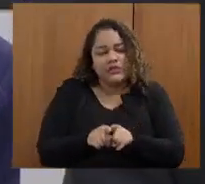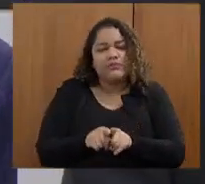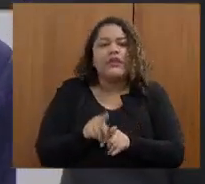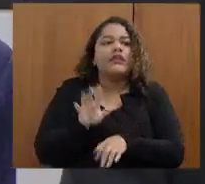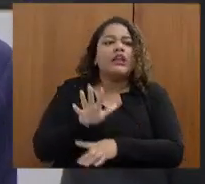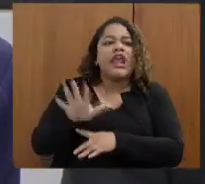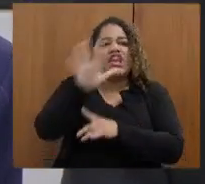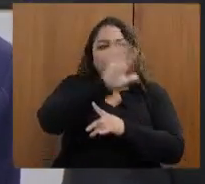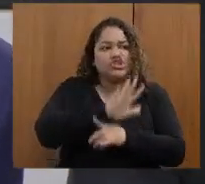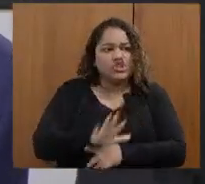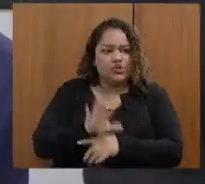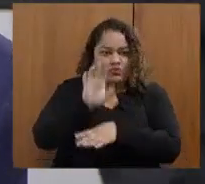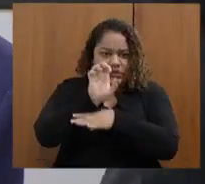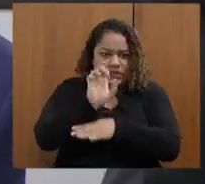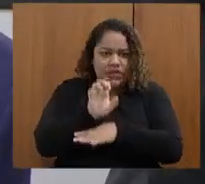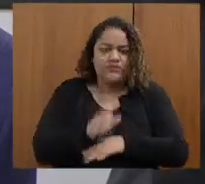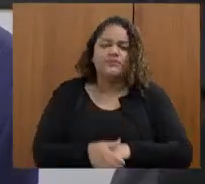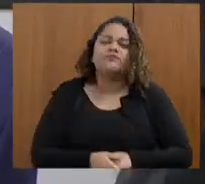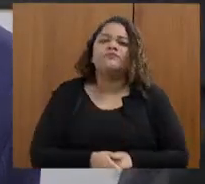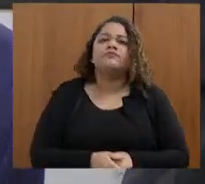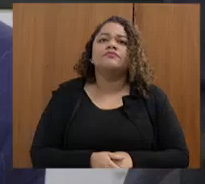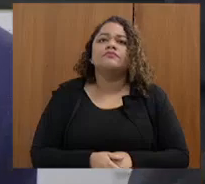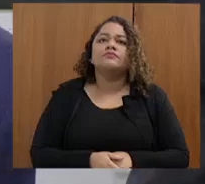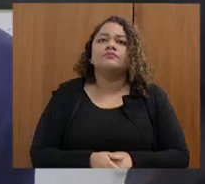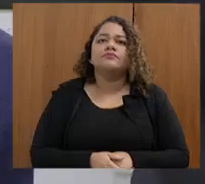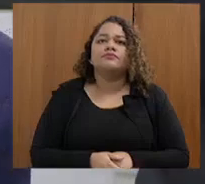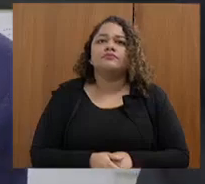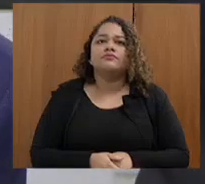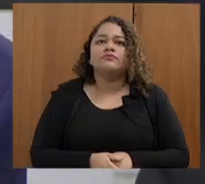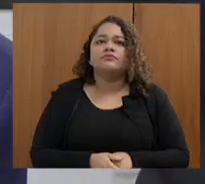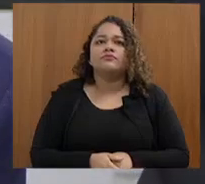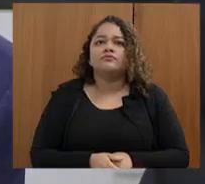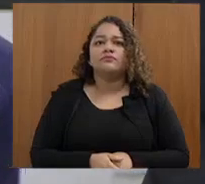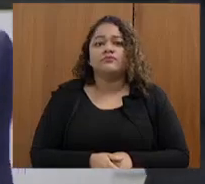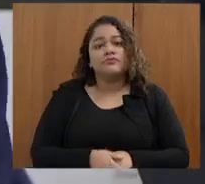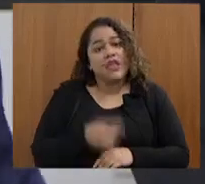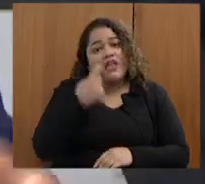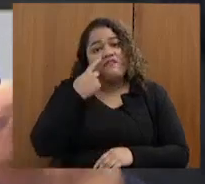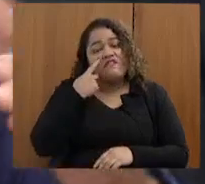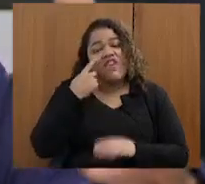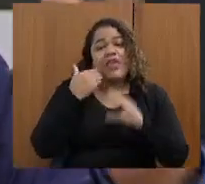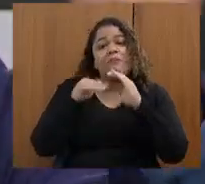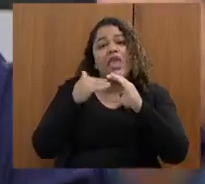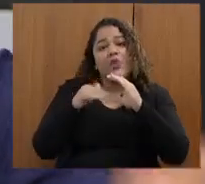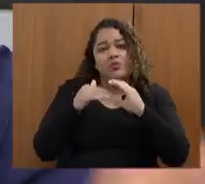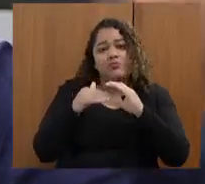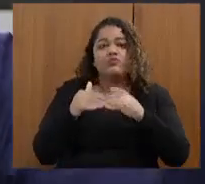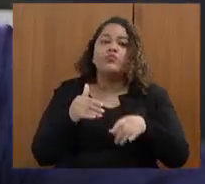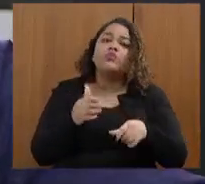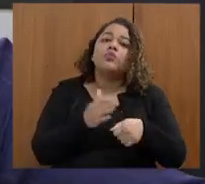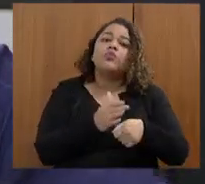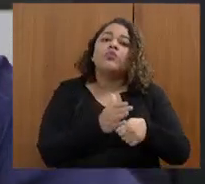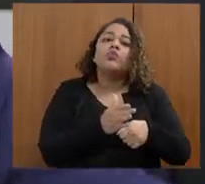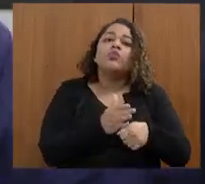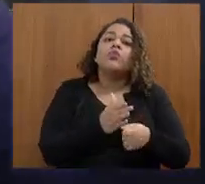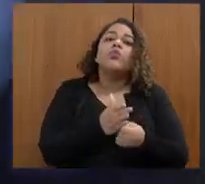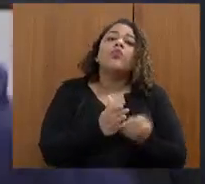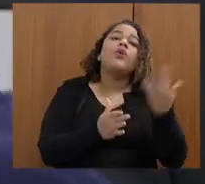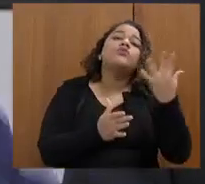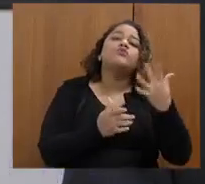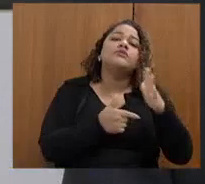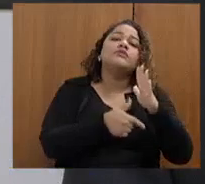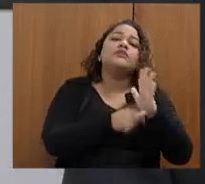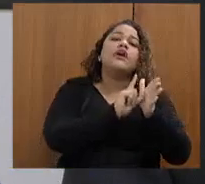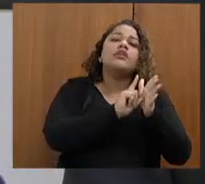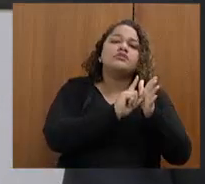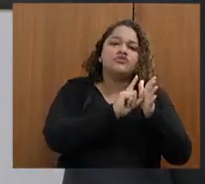deputados por exemplo temos Eu também como vocês têm e-mail é só ver a quantidade de meio que chegava antes do Zema e que chega